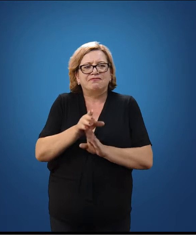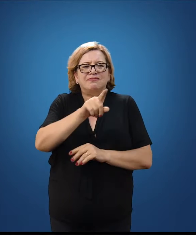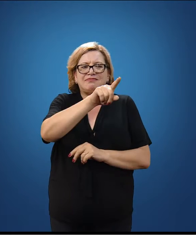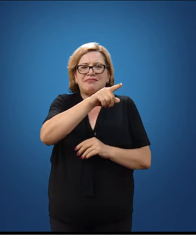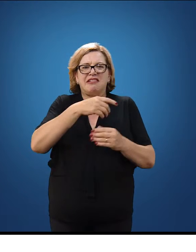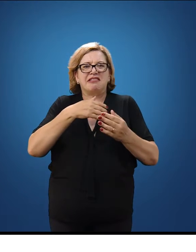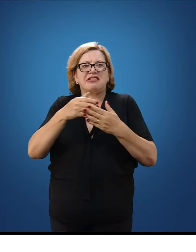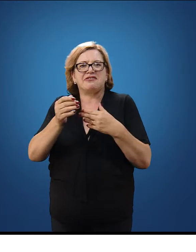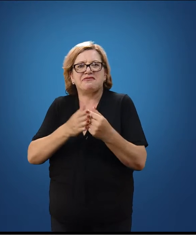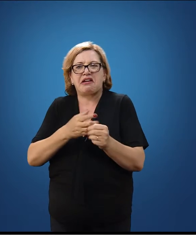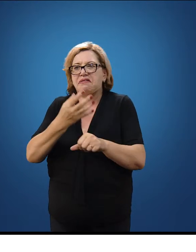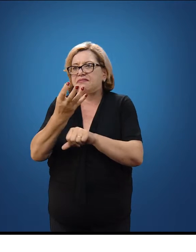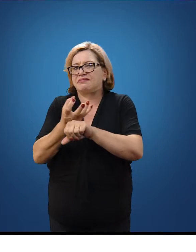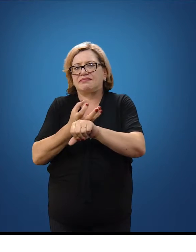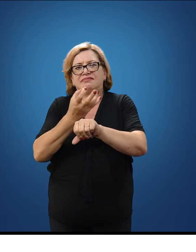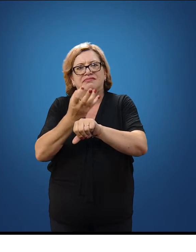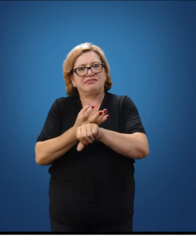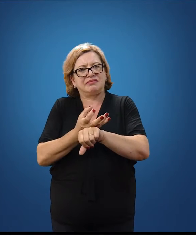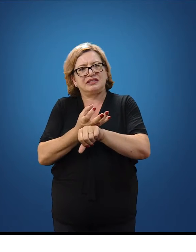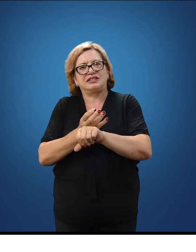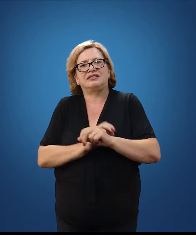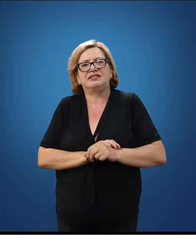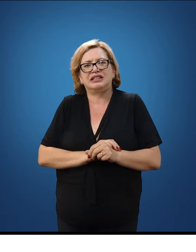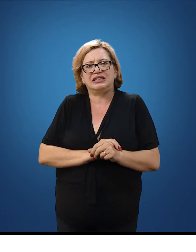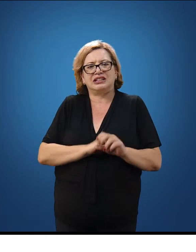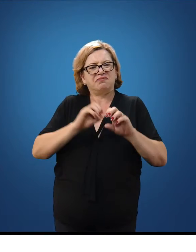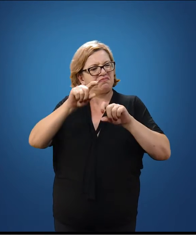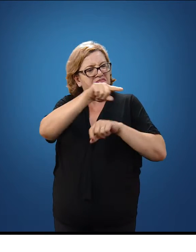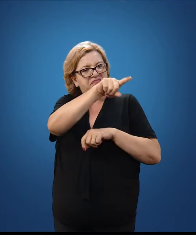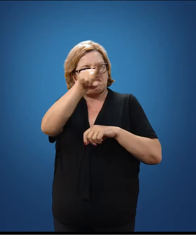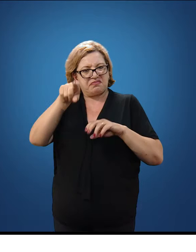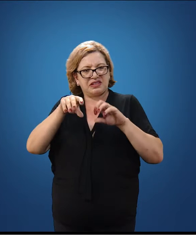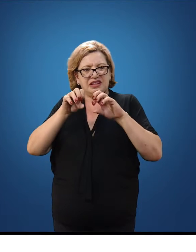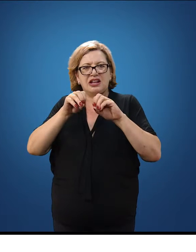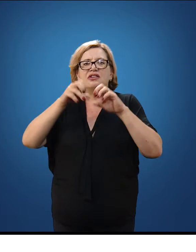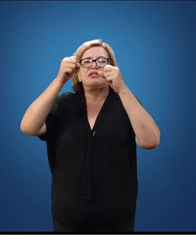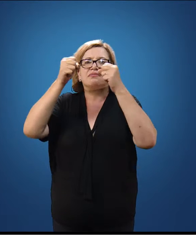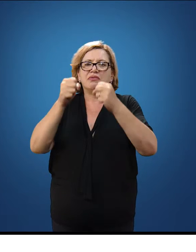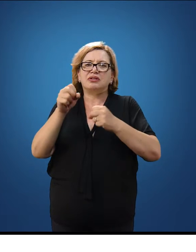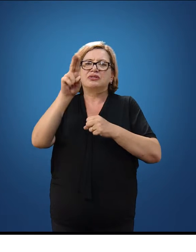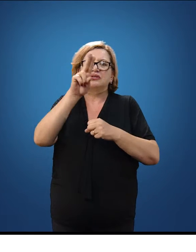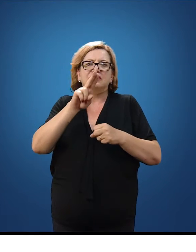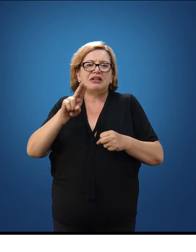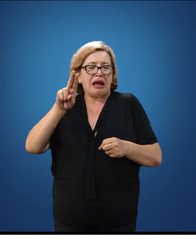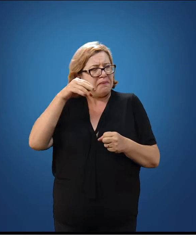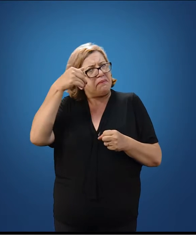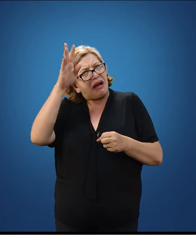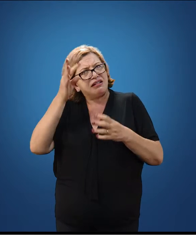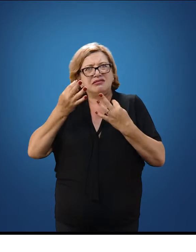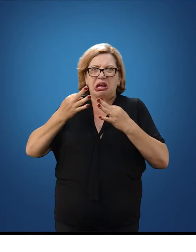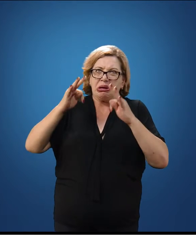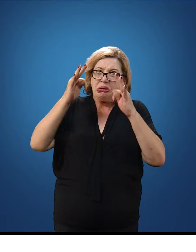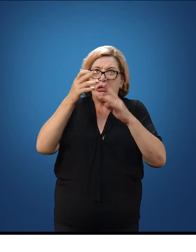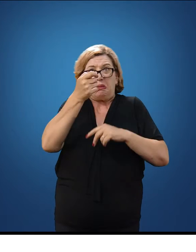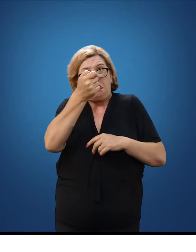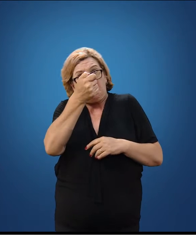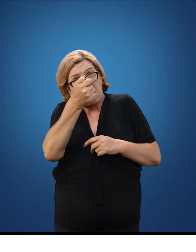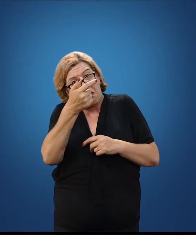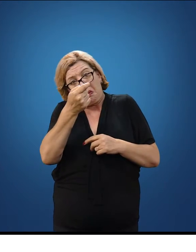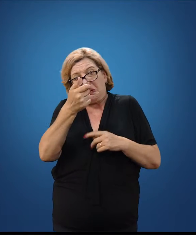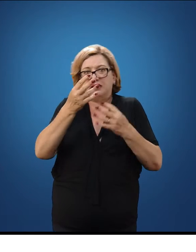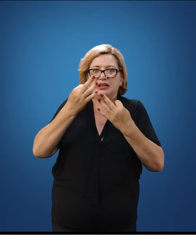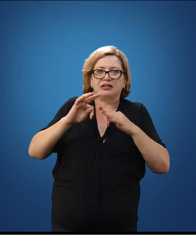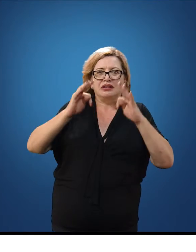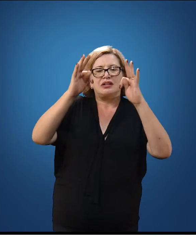não interessa a disciplina que você leciona. Você pode utilizar mais ou menos, né? Por exemplo, sociologia é